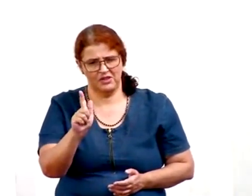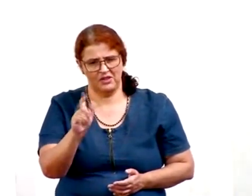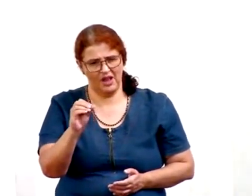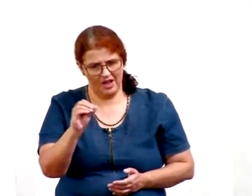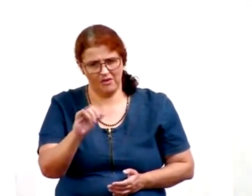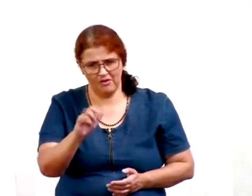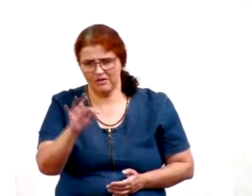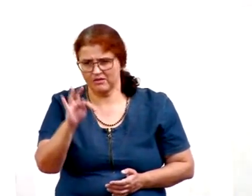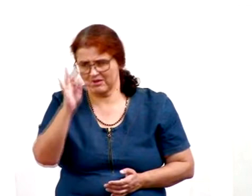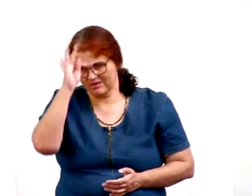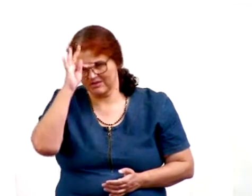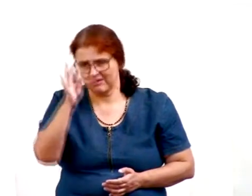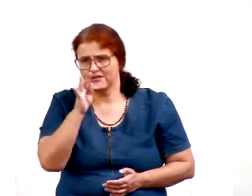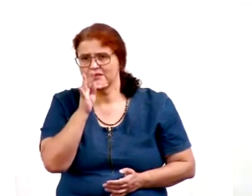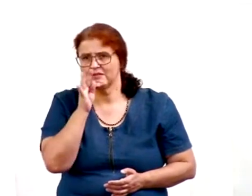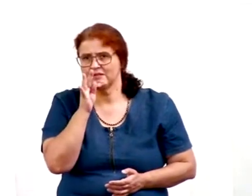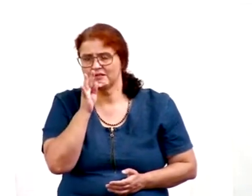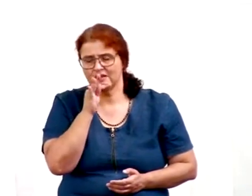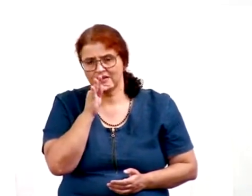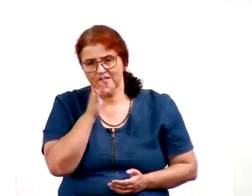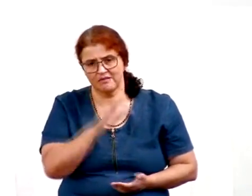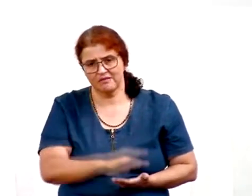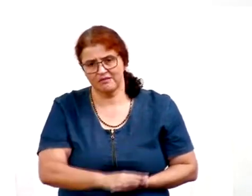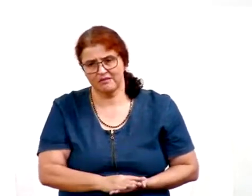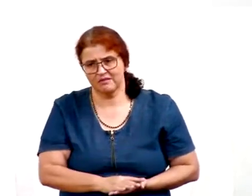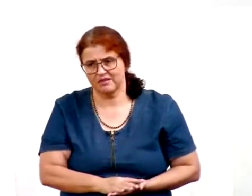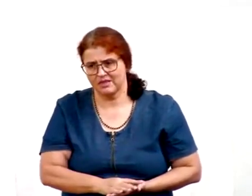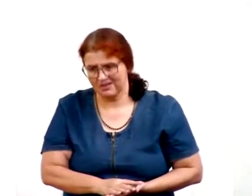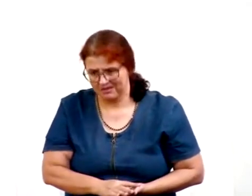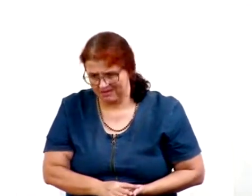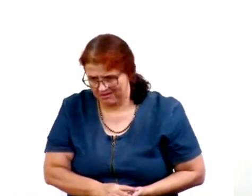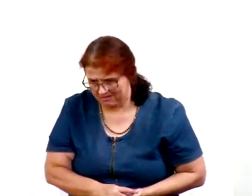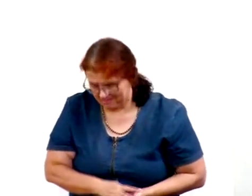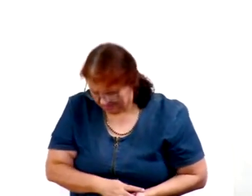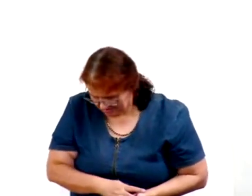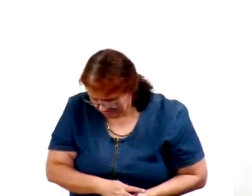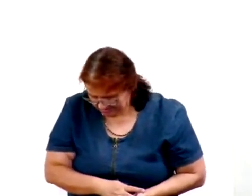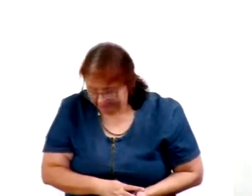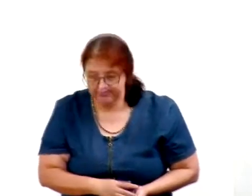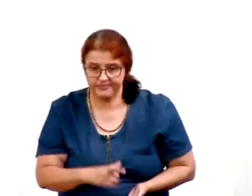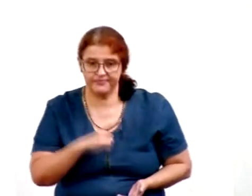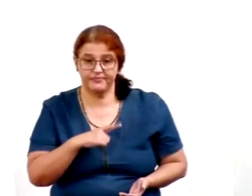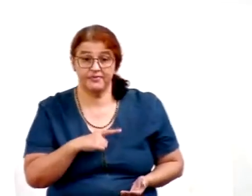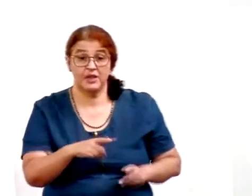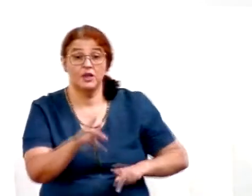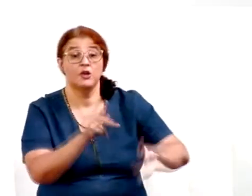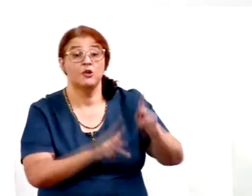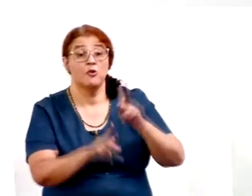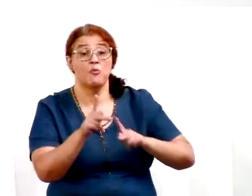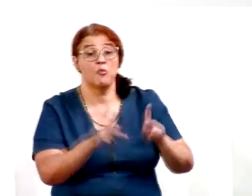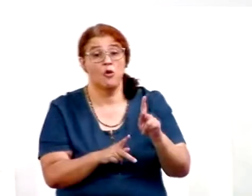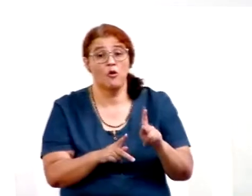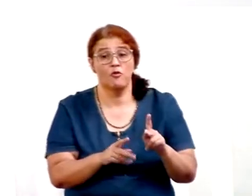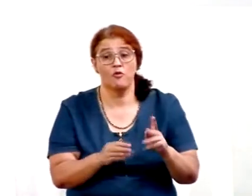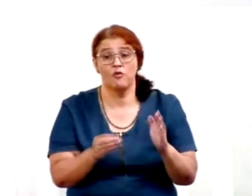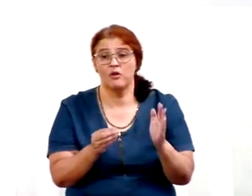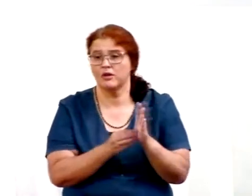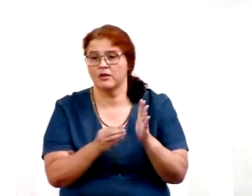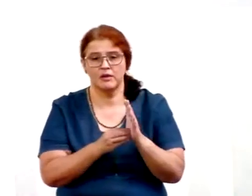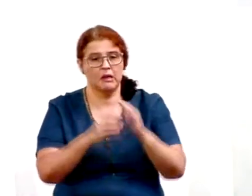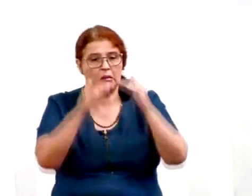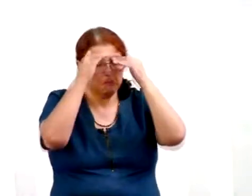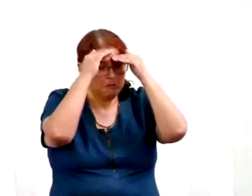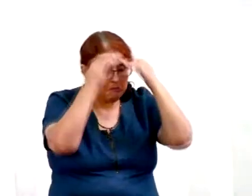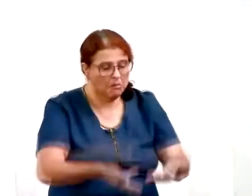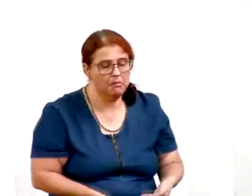engano, a palavra que aparece lá é gente infiel, ou povo infiel. Mas no original, a palavra que